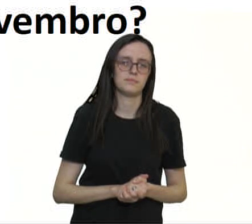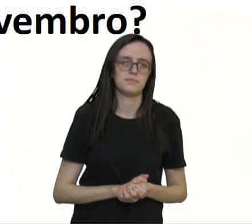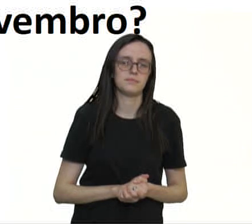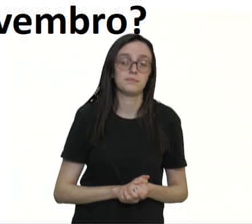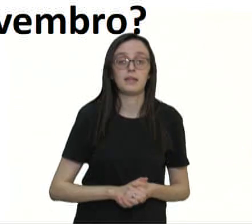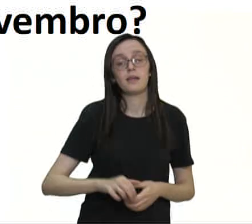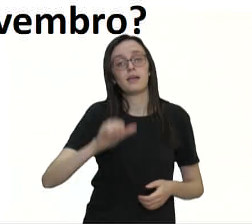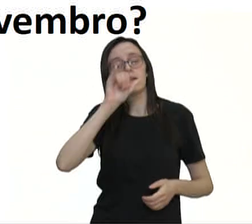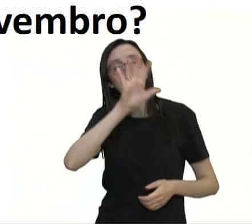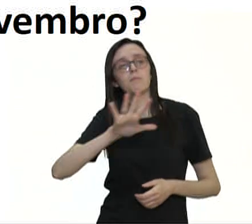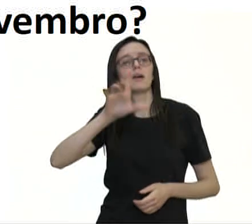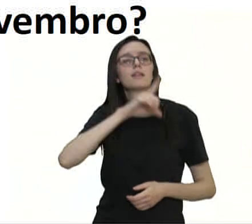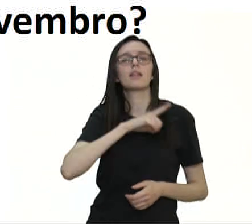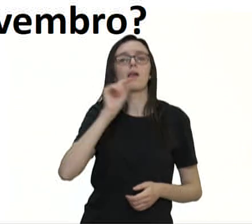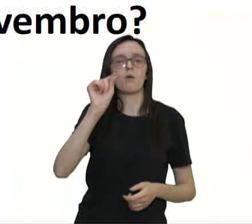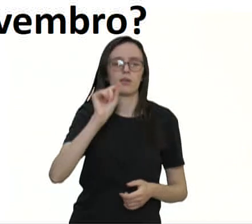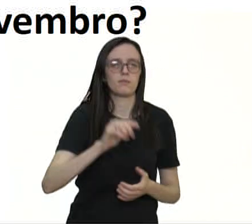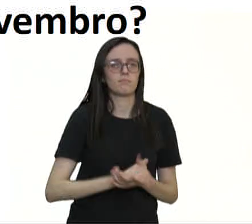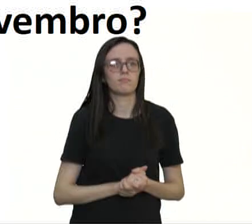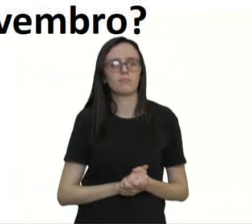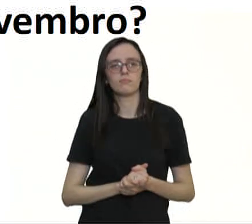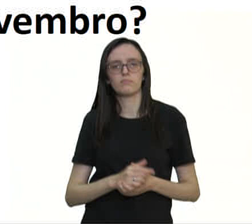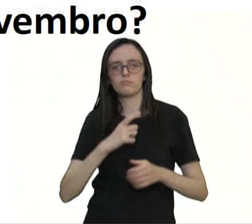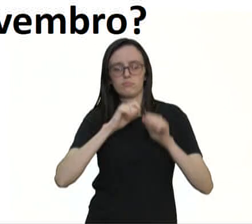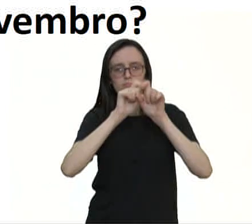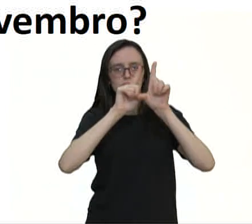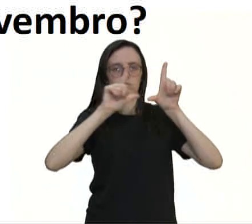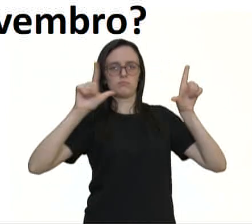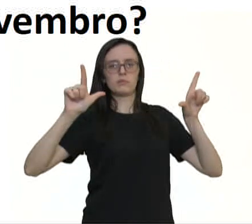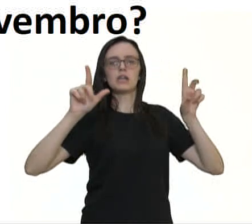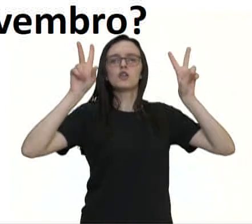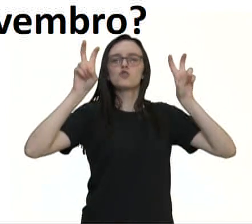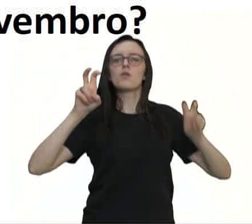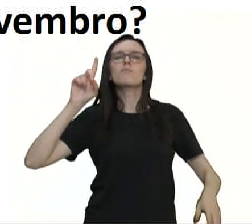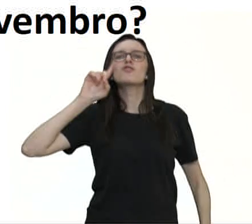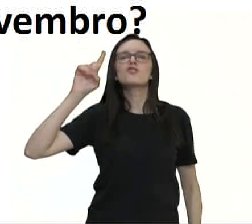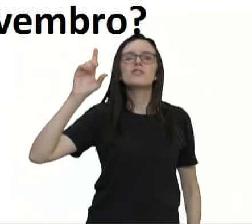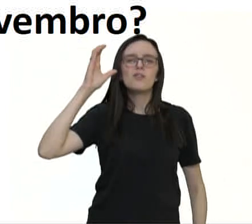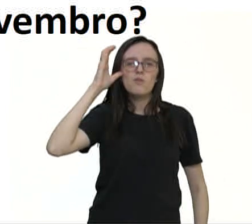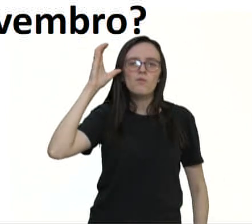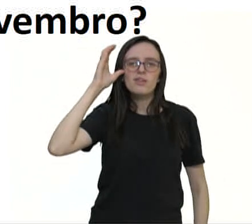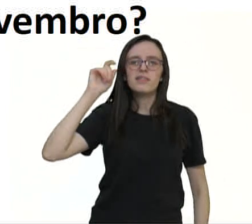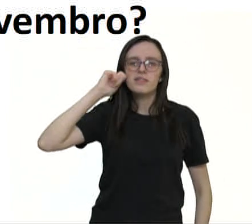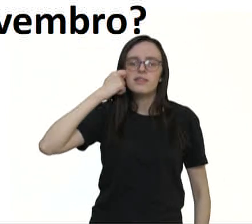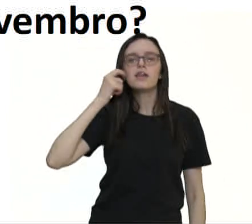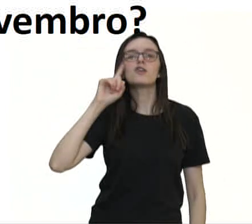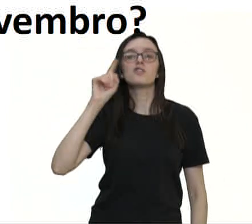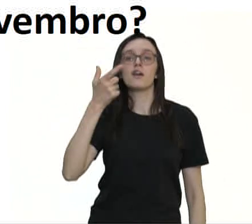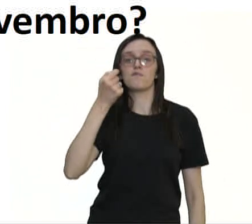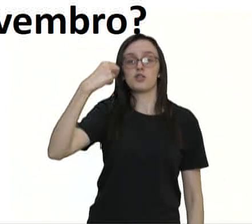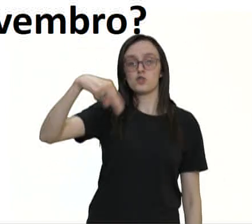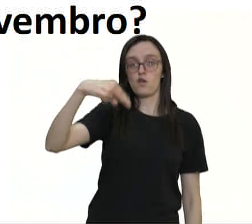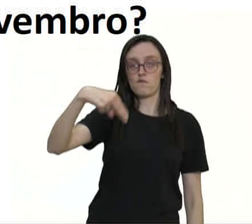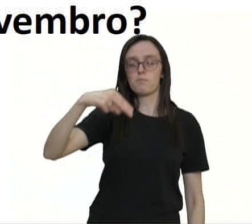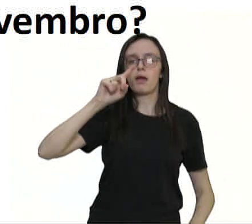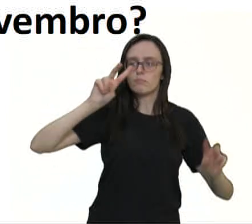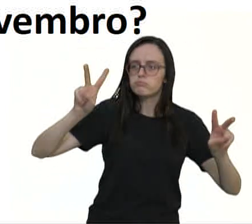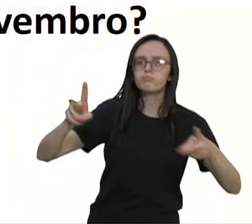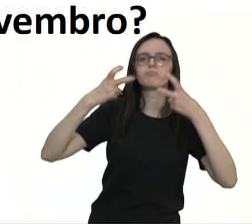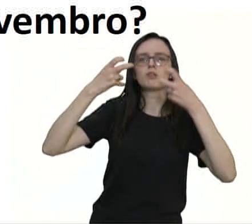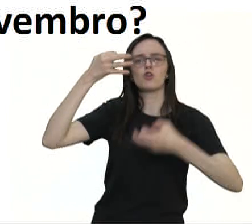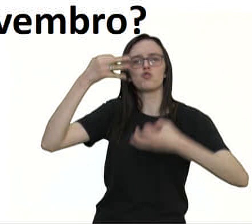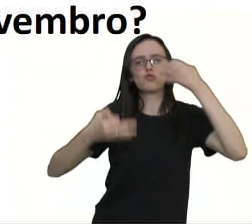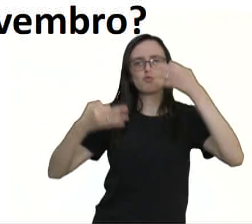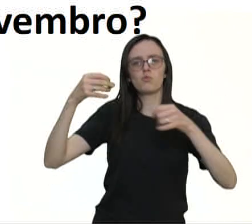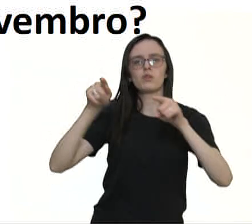Aqui, então, você tem um banner sobre o Dia da Consciência Negra, 20 de novembro, reconhecimento,